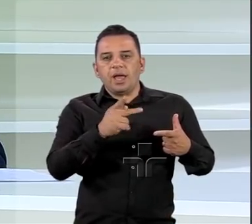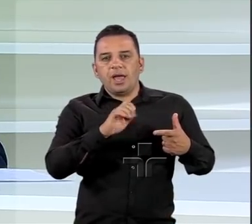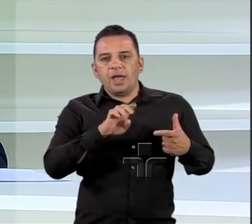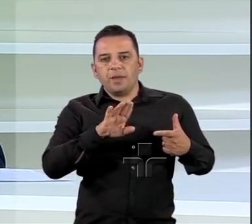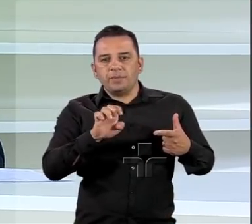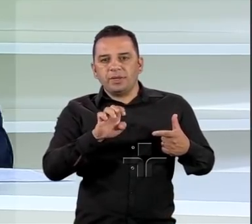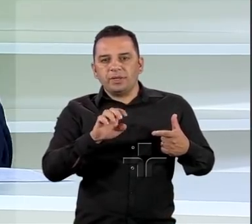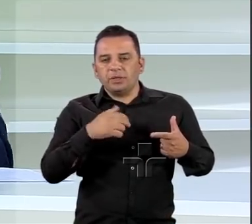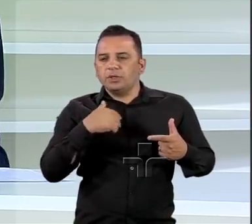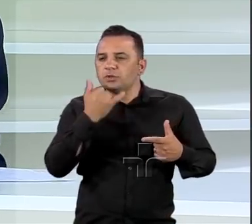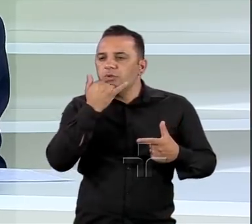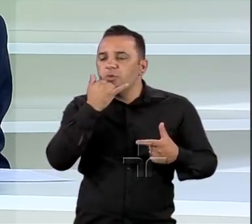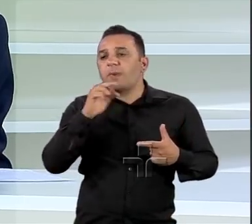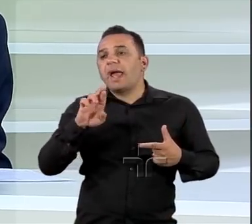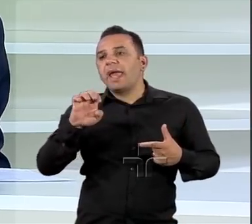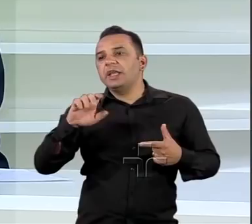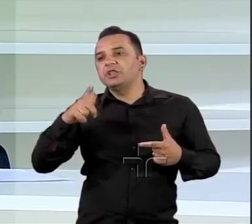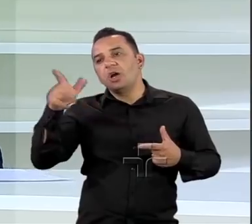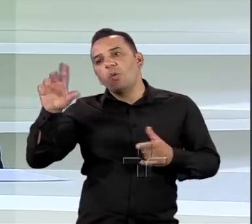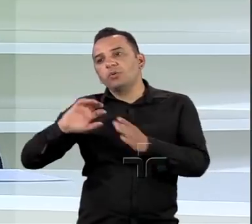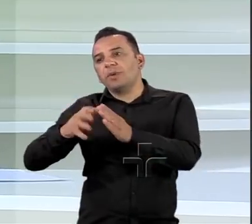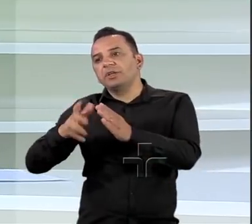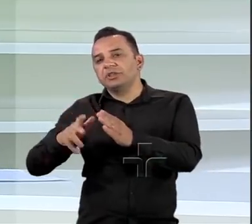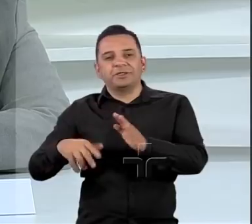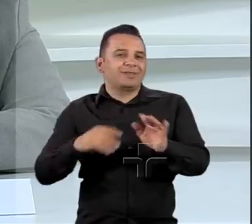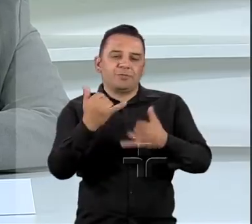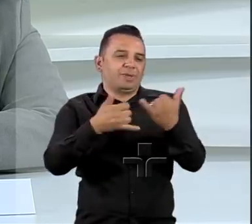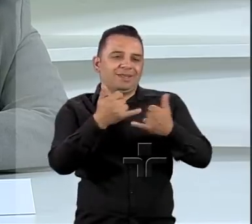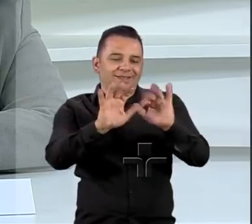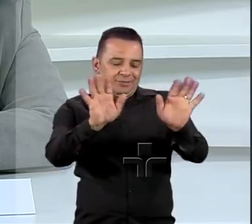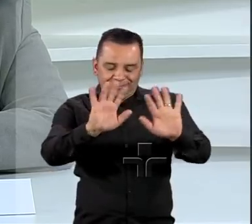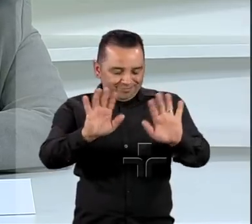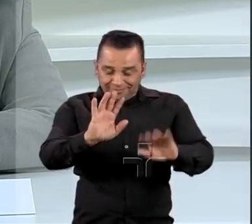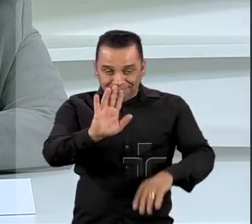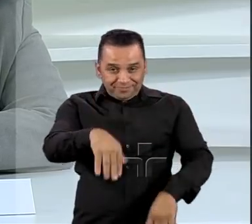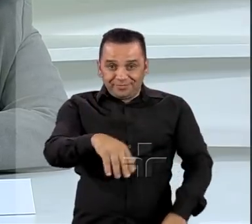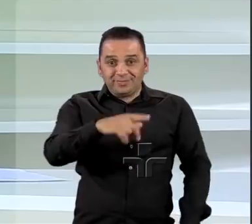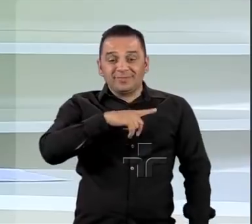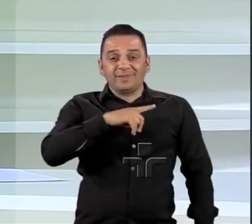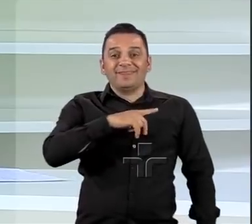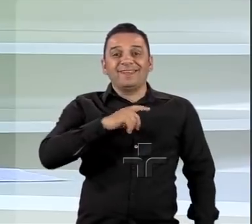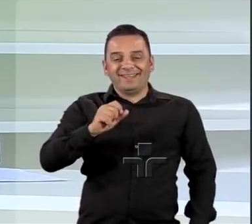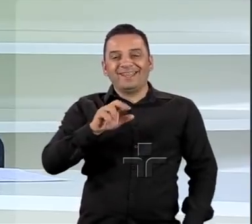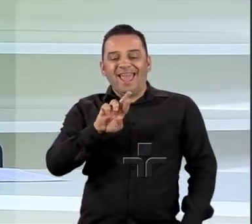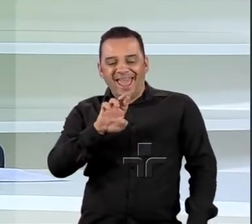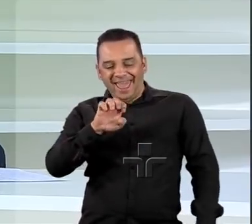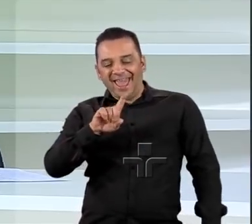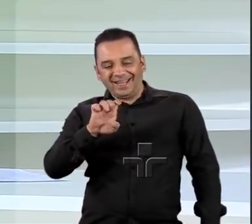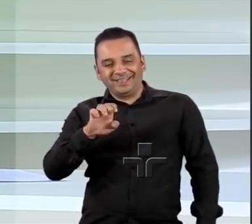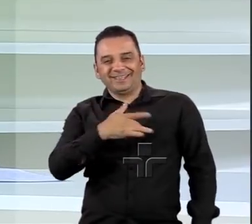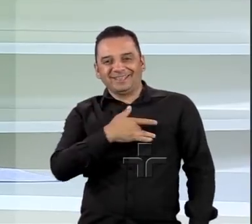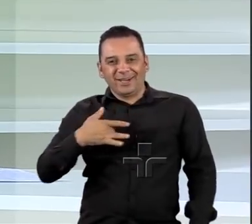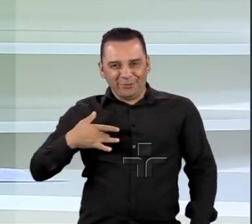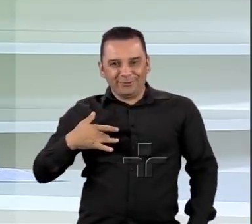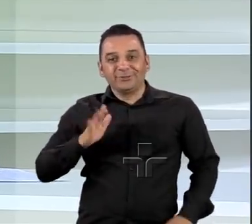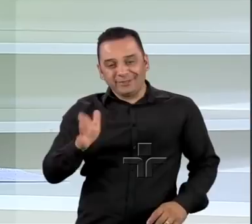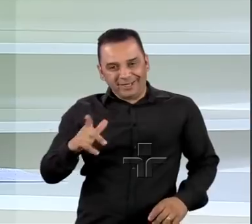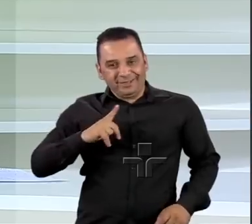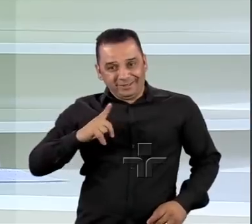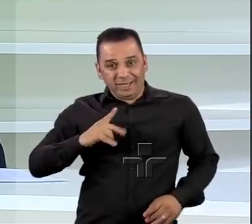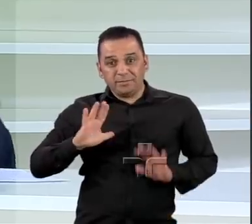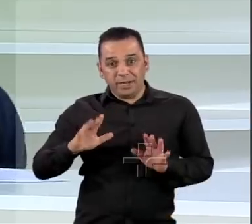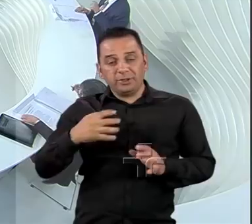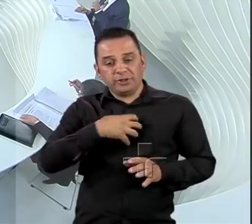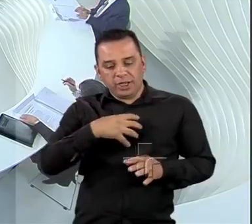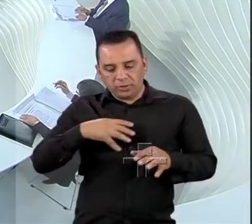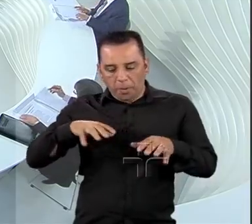rede, estou até homenageando já. Mas é a rede de saúde, que ela até existe, mas de uma forma